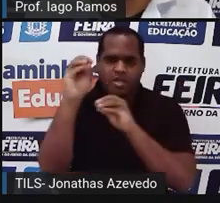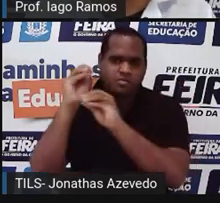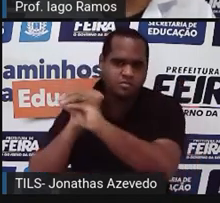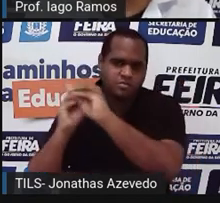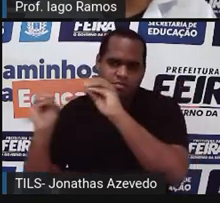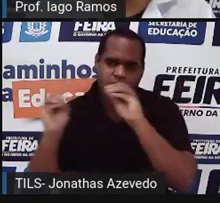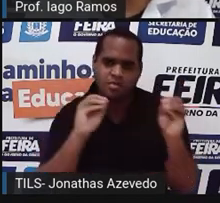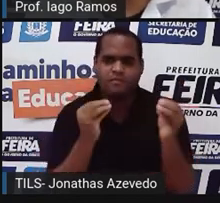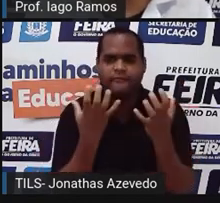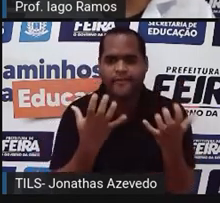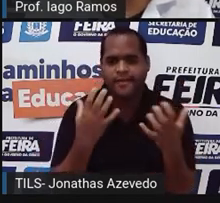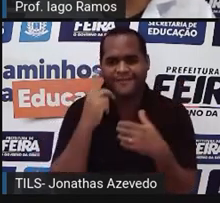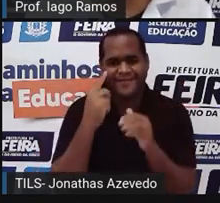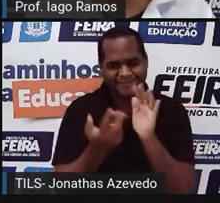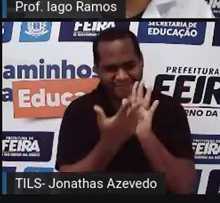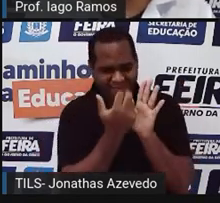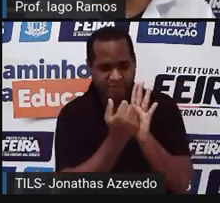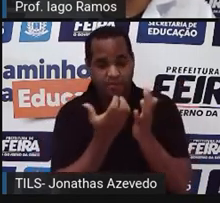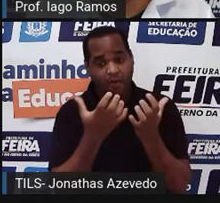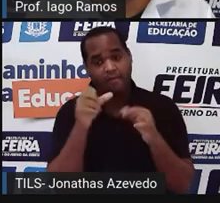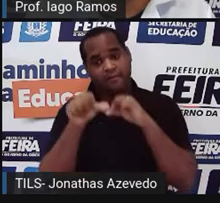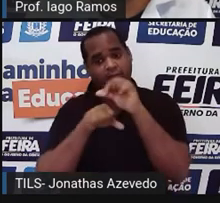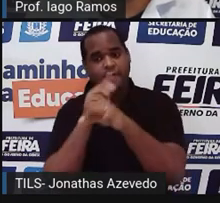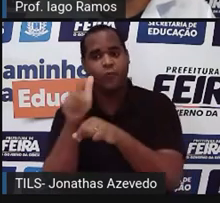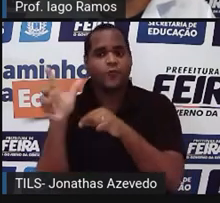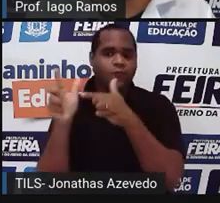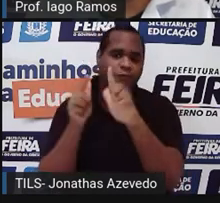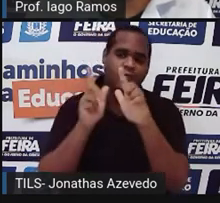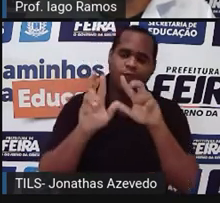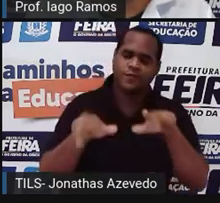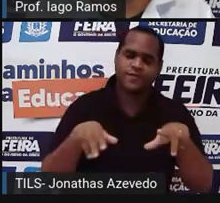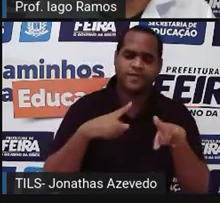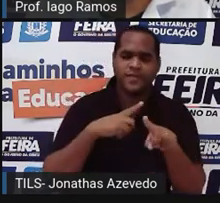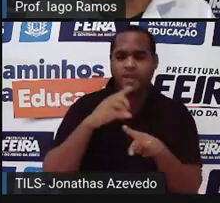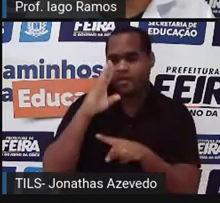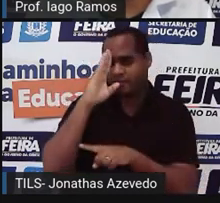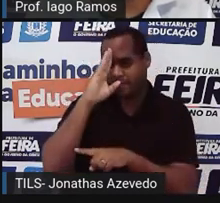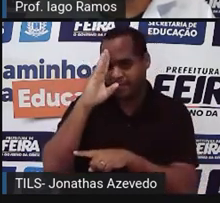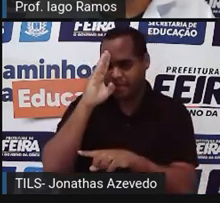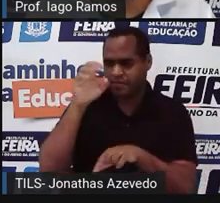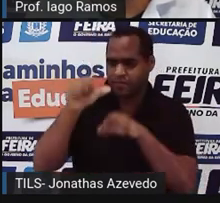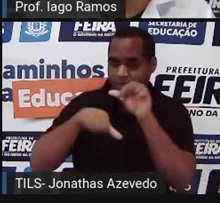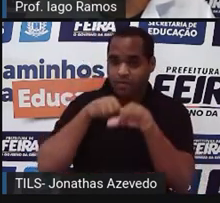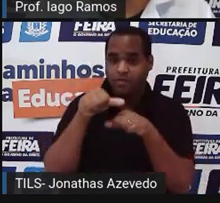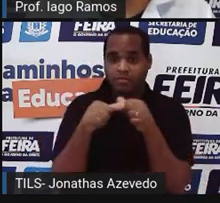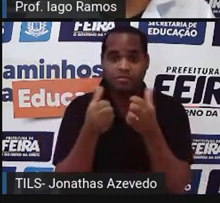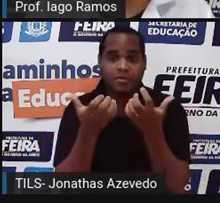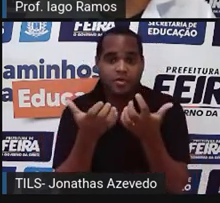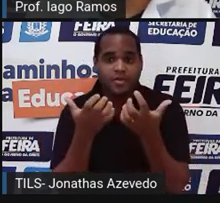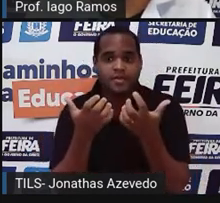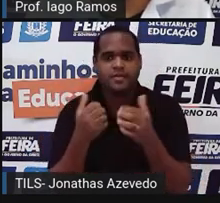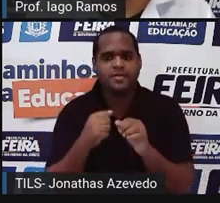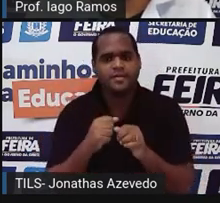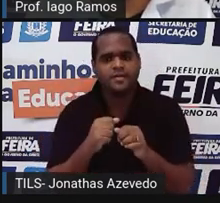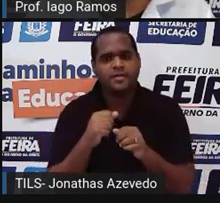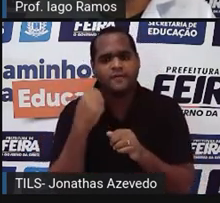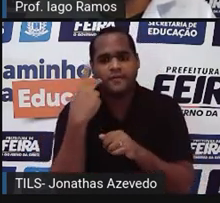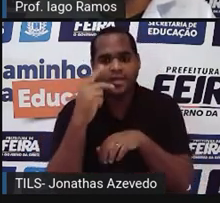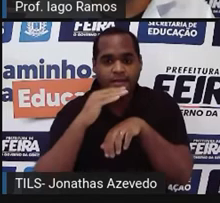translação nessa figura que eu fiz. Olha só, estou mudando ali a direção. E aí você vê que